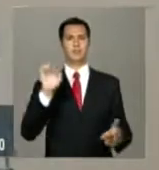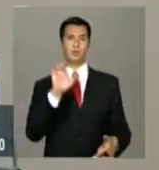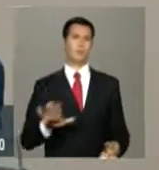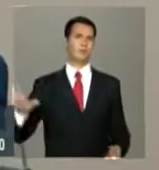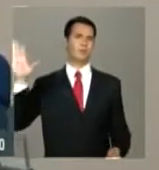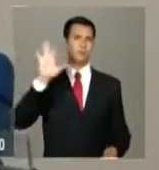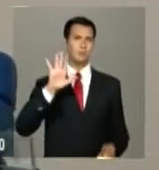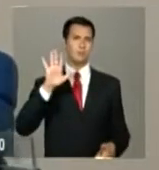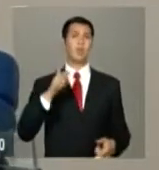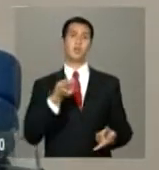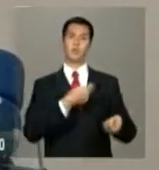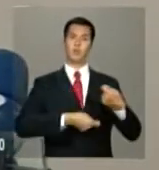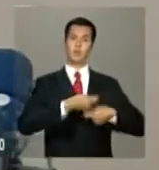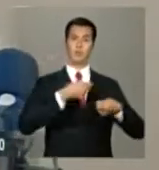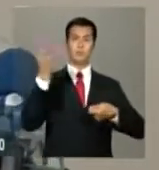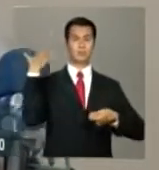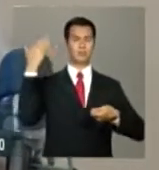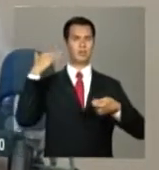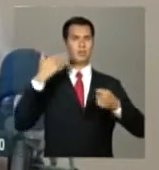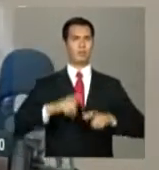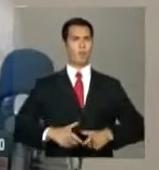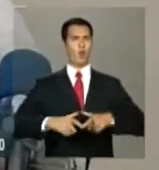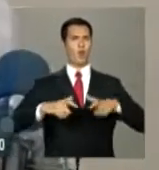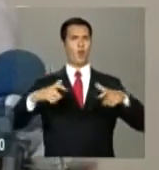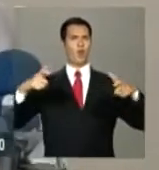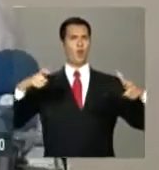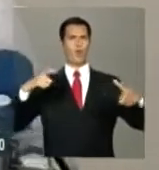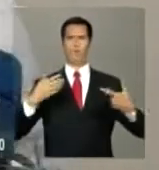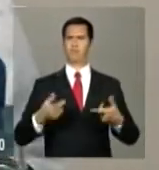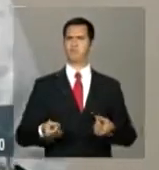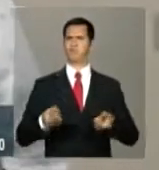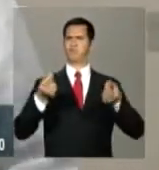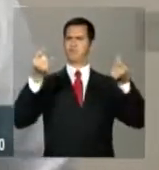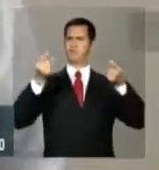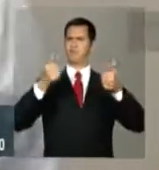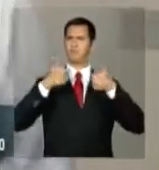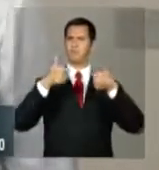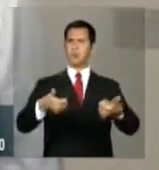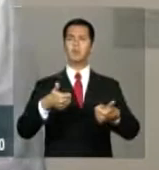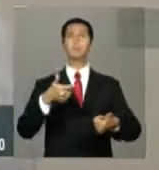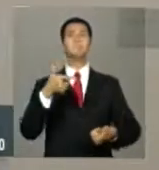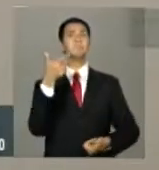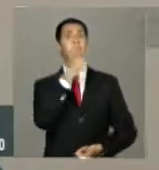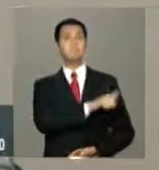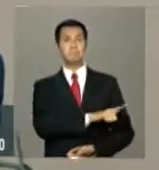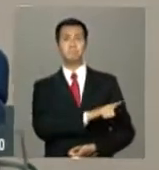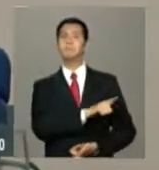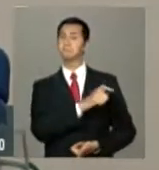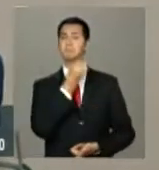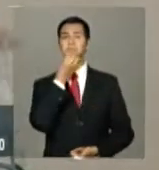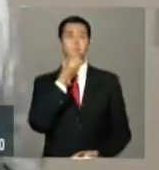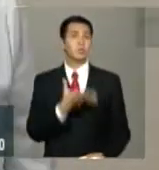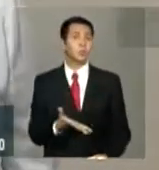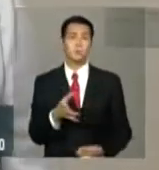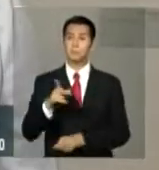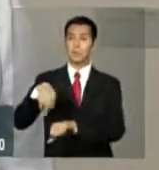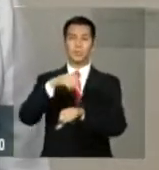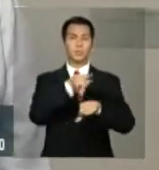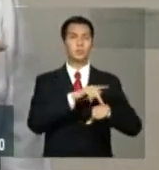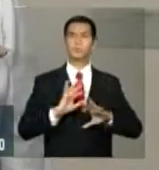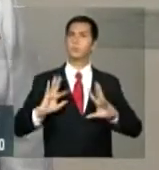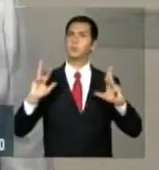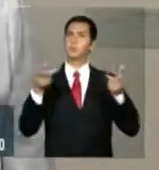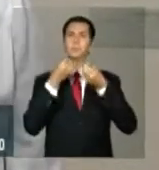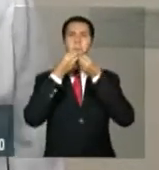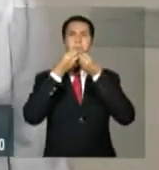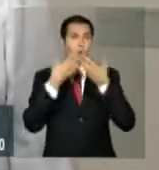Enquanto a economia estava em expansão, não tinha problema nenhum. Estava em expansão, todo mundo ia bem, não tinha ataque de